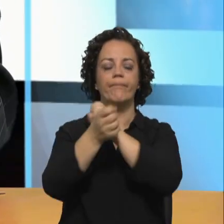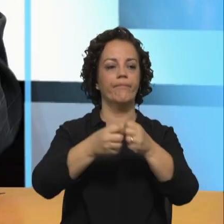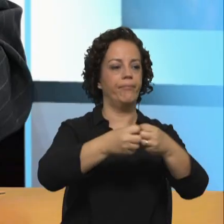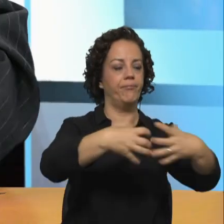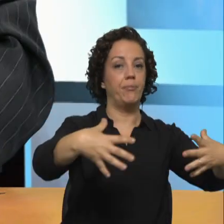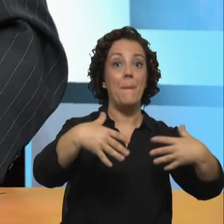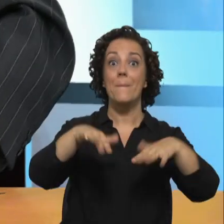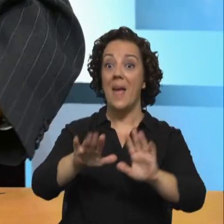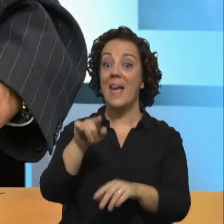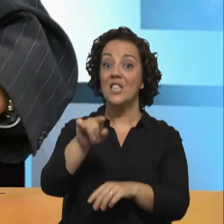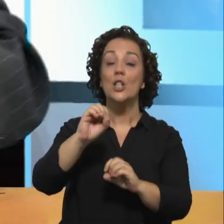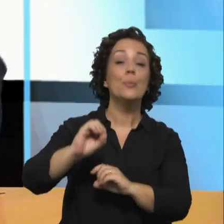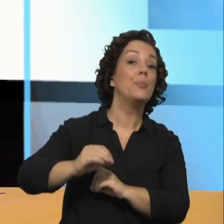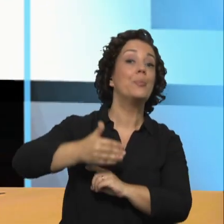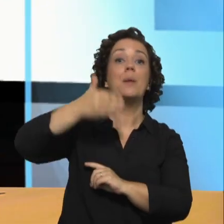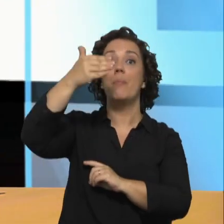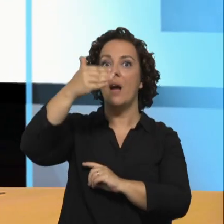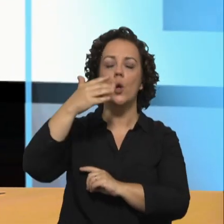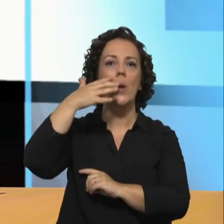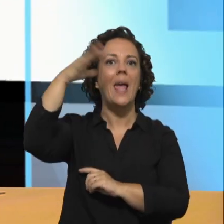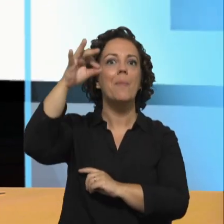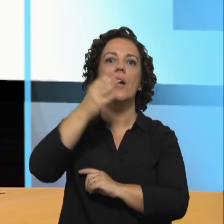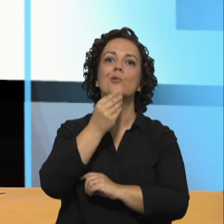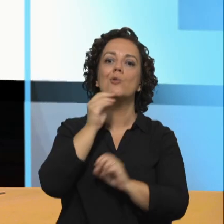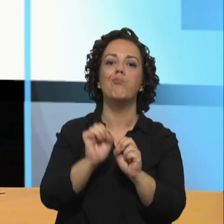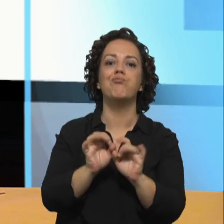diáspora começa exatamente com o imperador Adriano, quando em